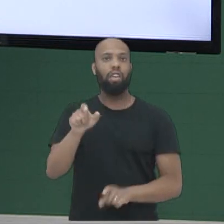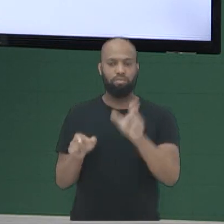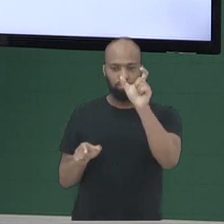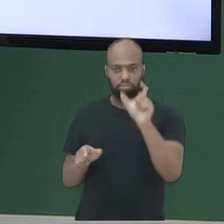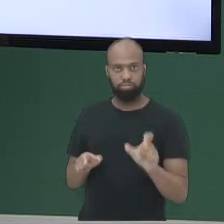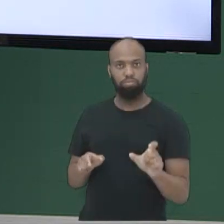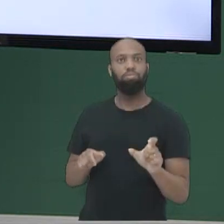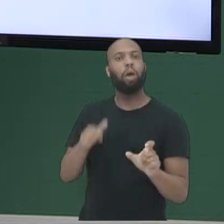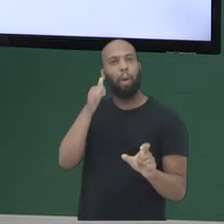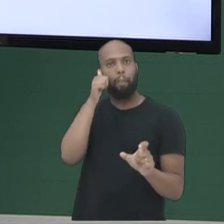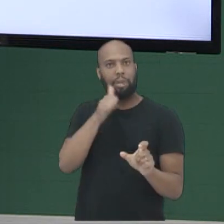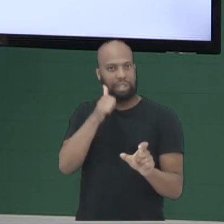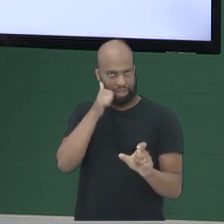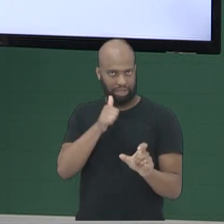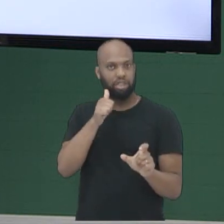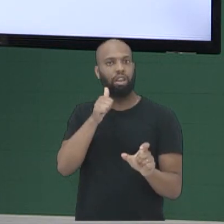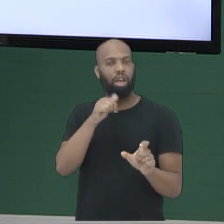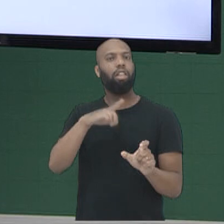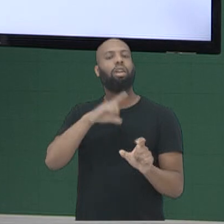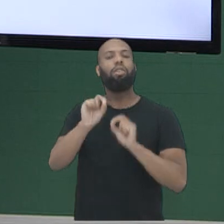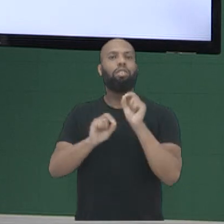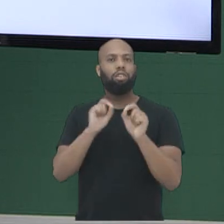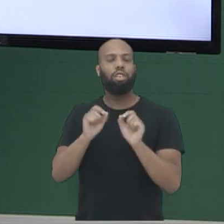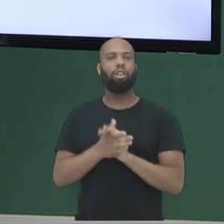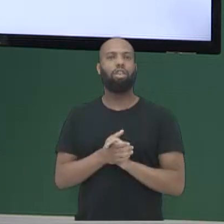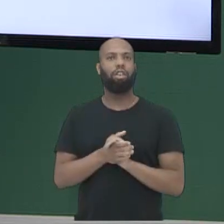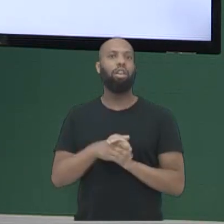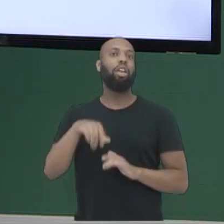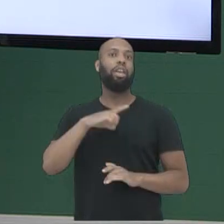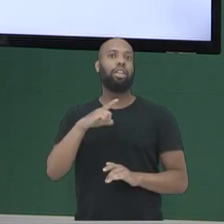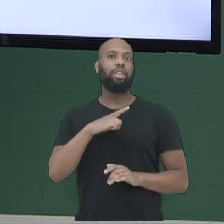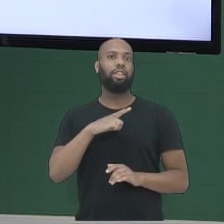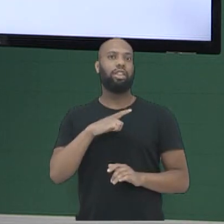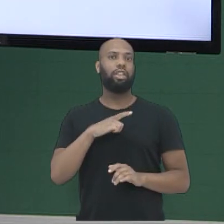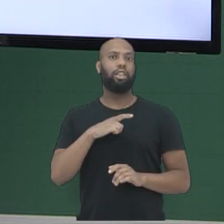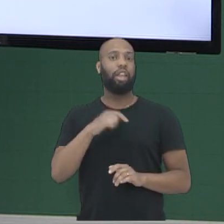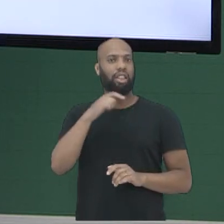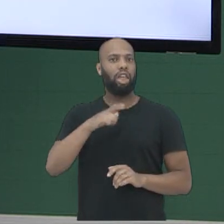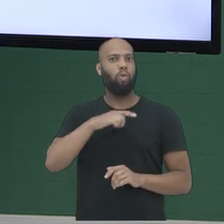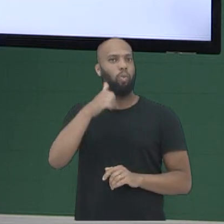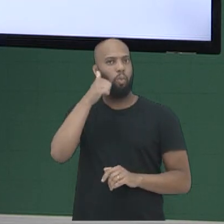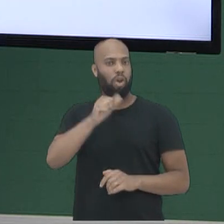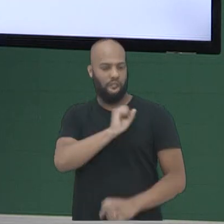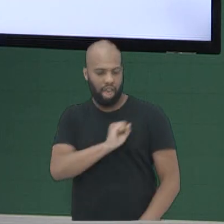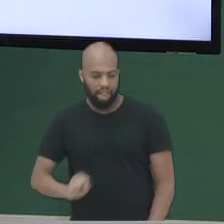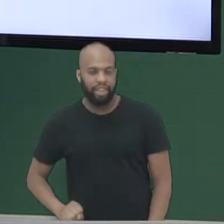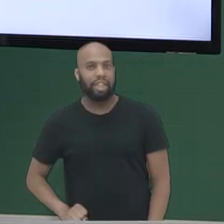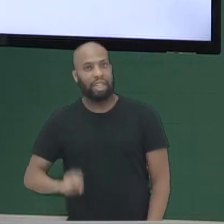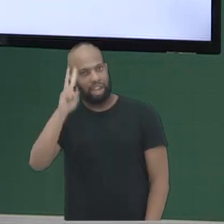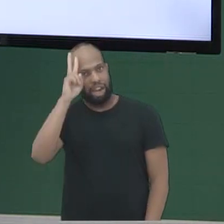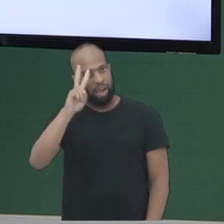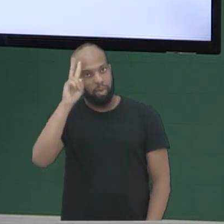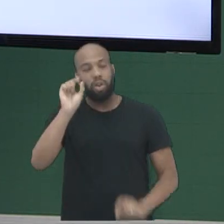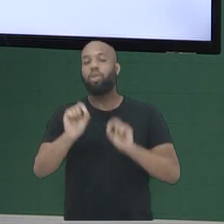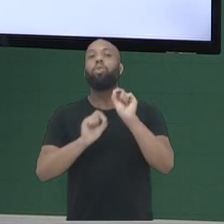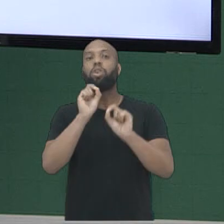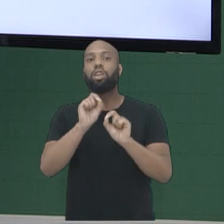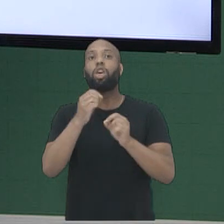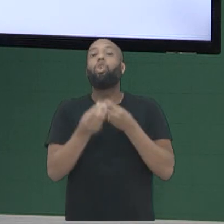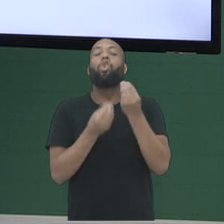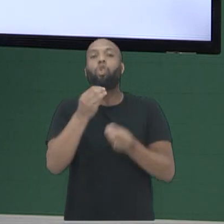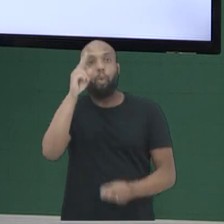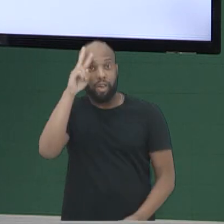pensar conflito, obstáculo. Eu só vou relembrar com você. Você lembra o quê? A história acontece como? Então você tem